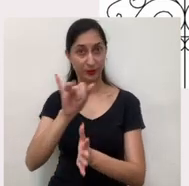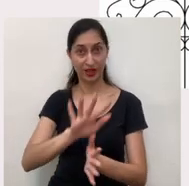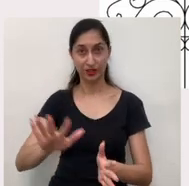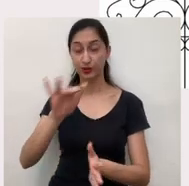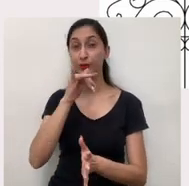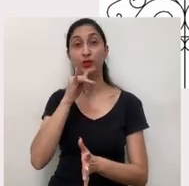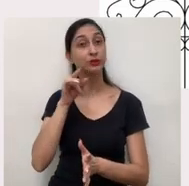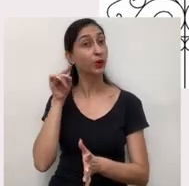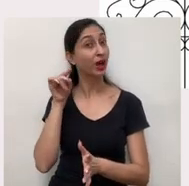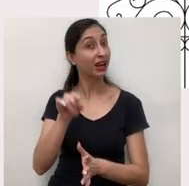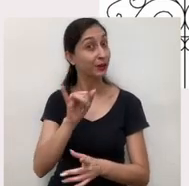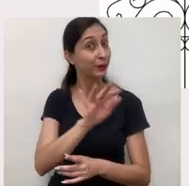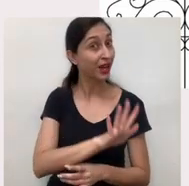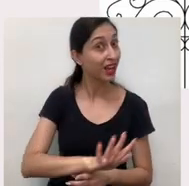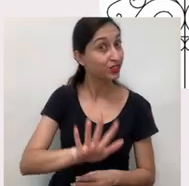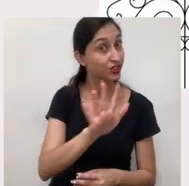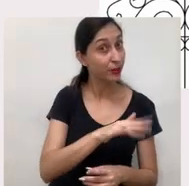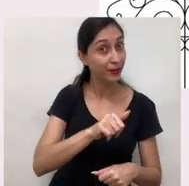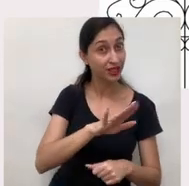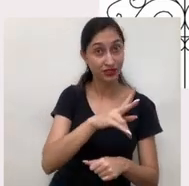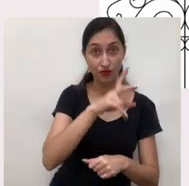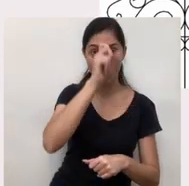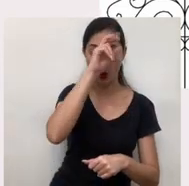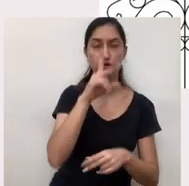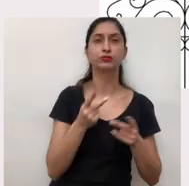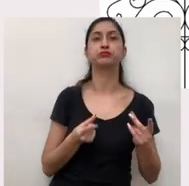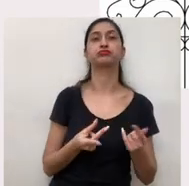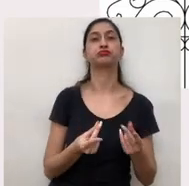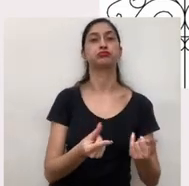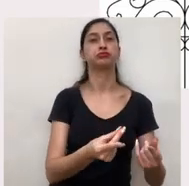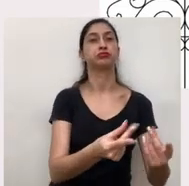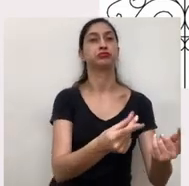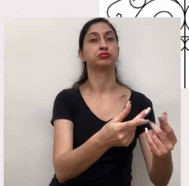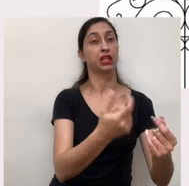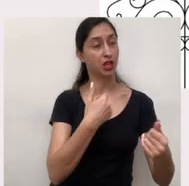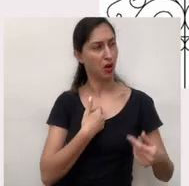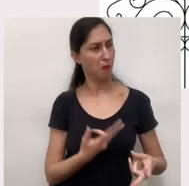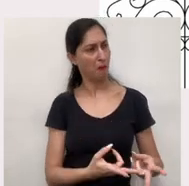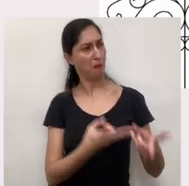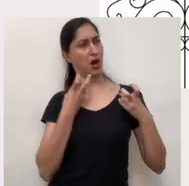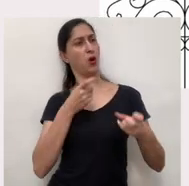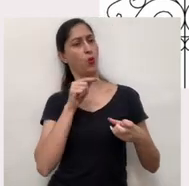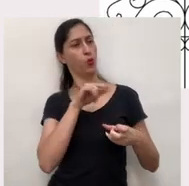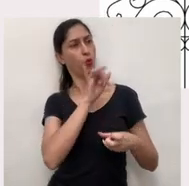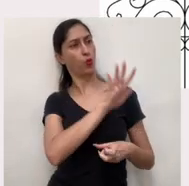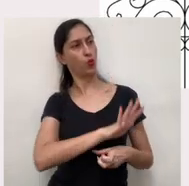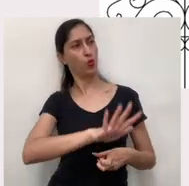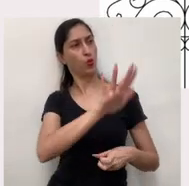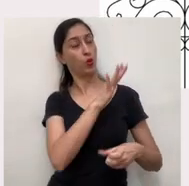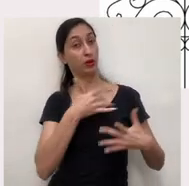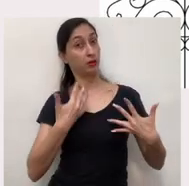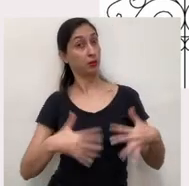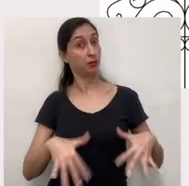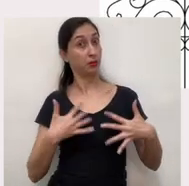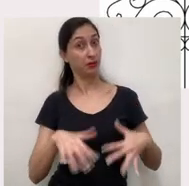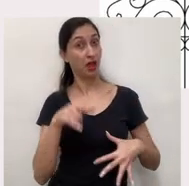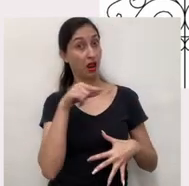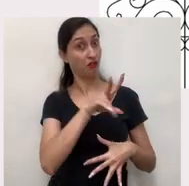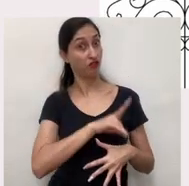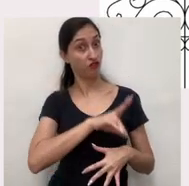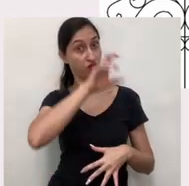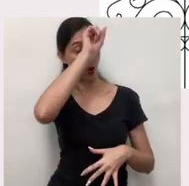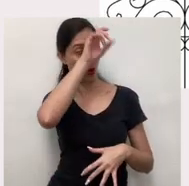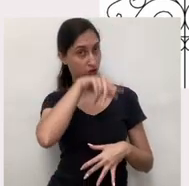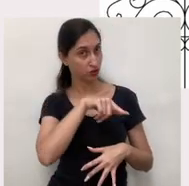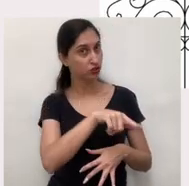mais forte resiste e sobrevive aos tempos, e eu reconheço aquela imagem porque ela foi mais forte,